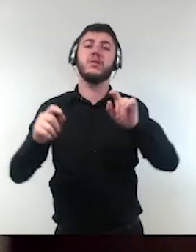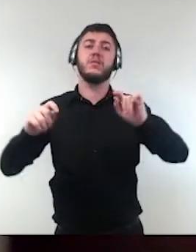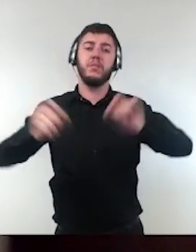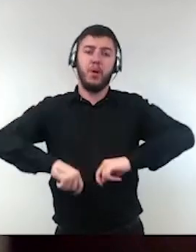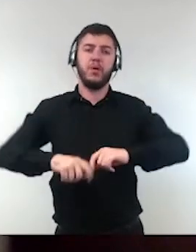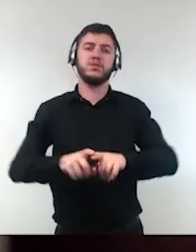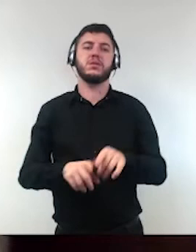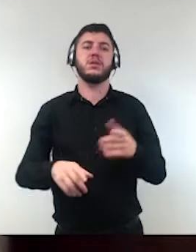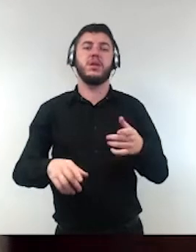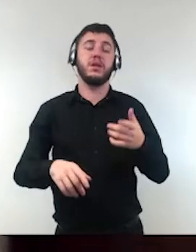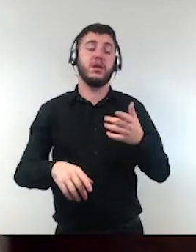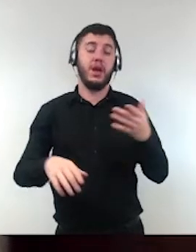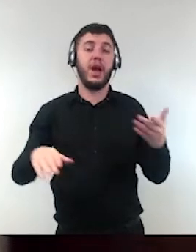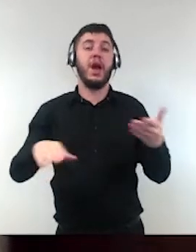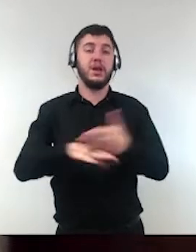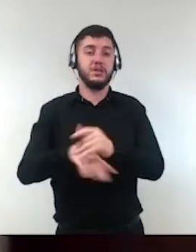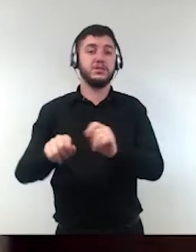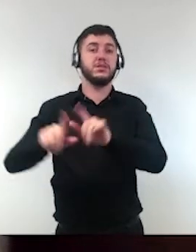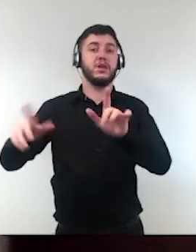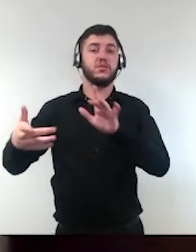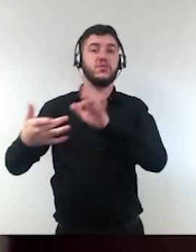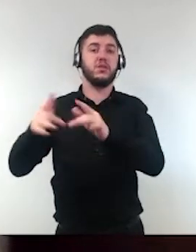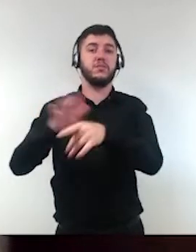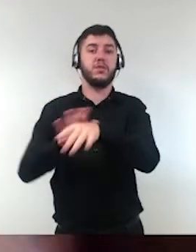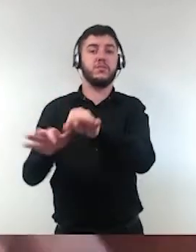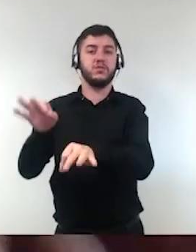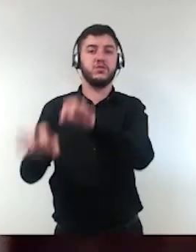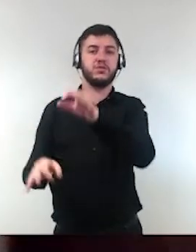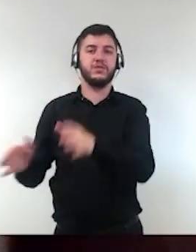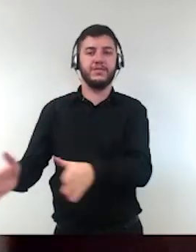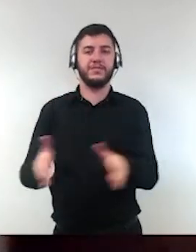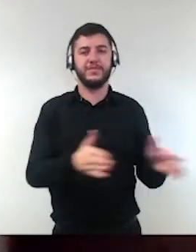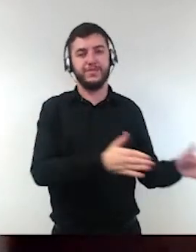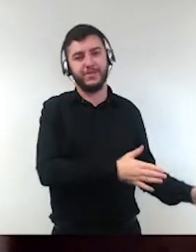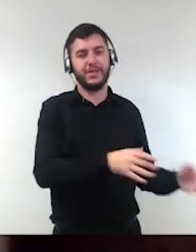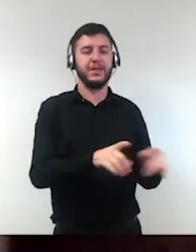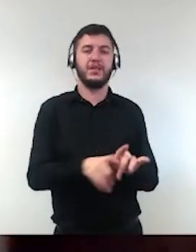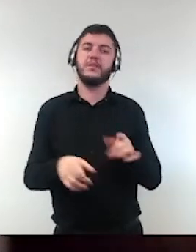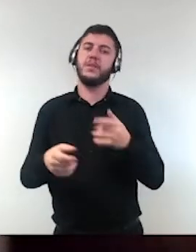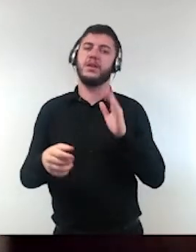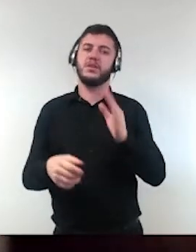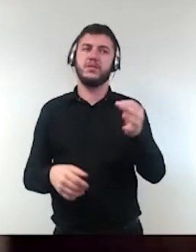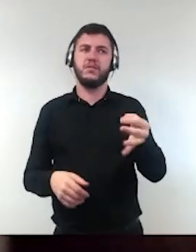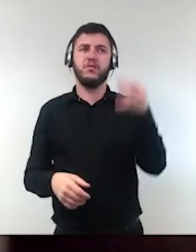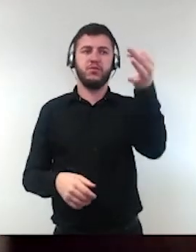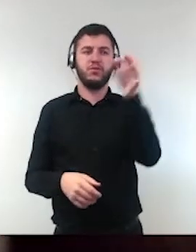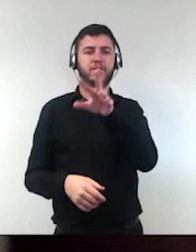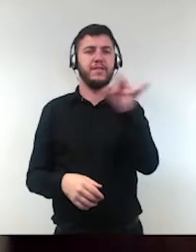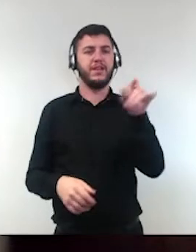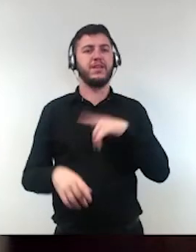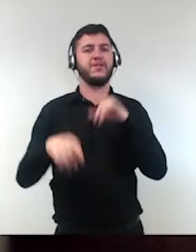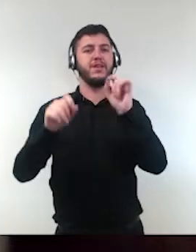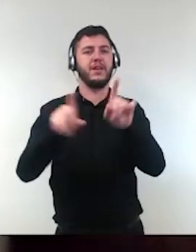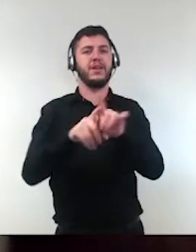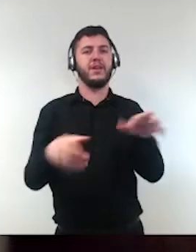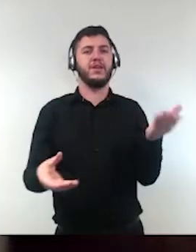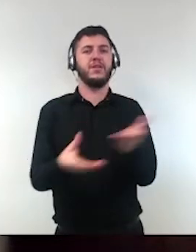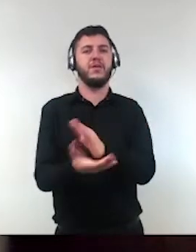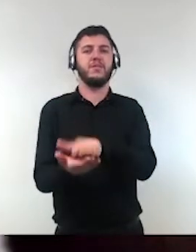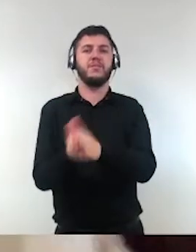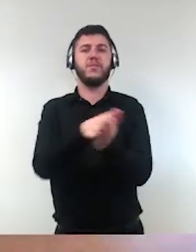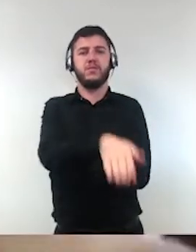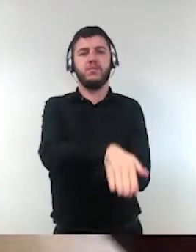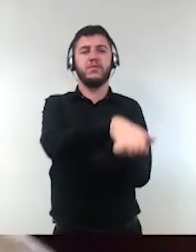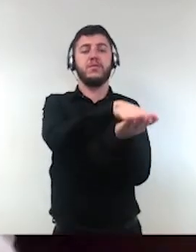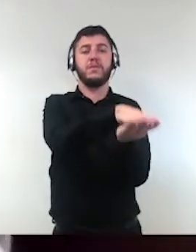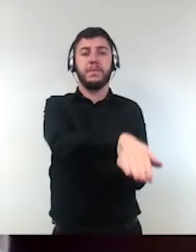Outro desafio do futuro, eu tenho dito, são as tsunamis de ações judiciais que invadirão o judiciário